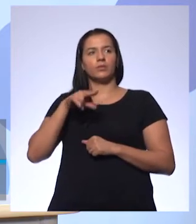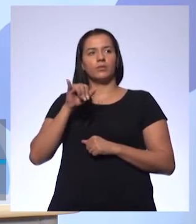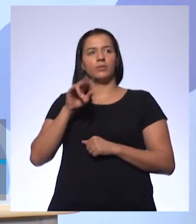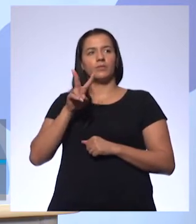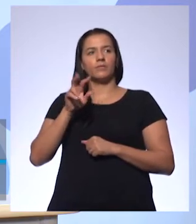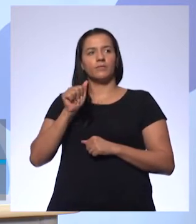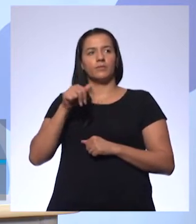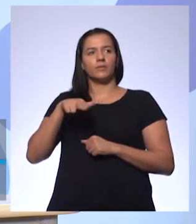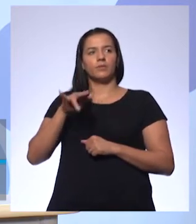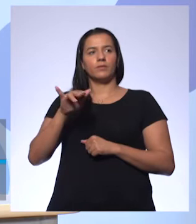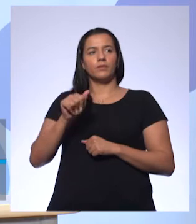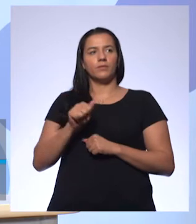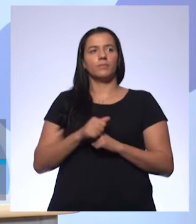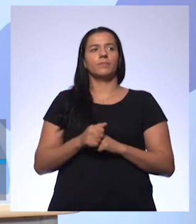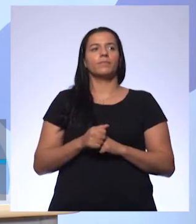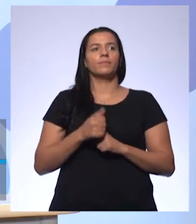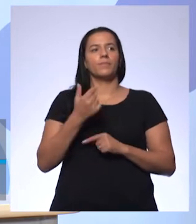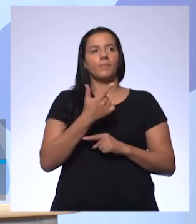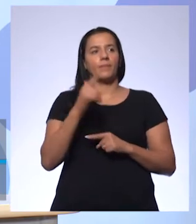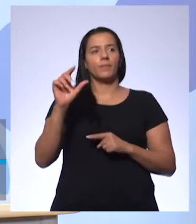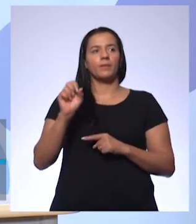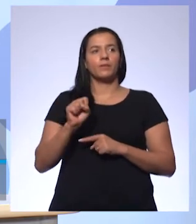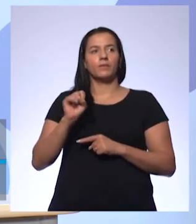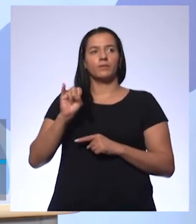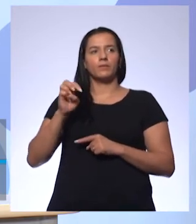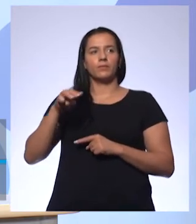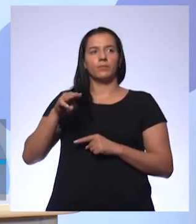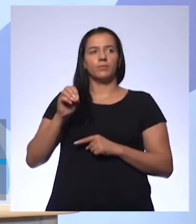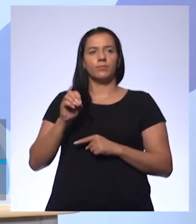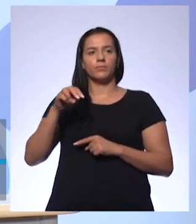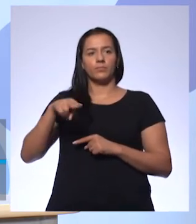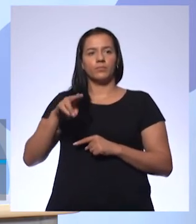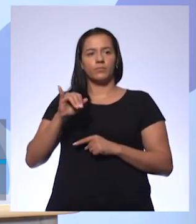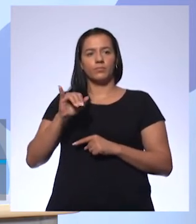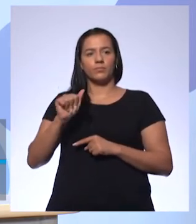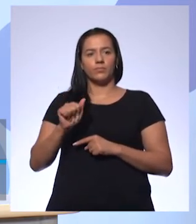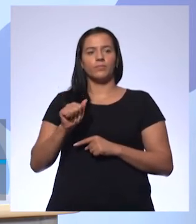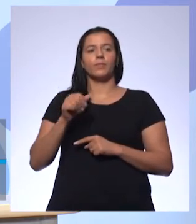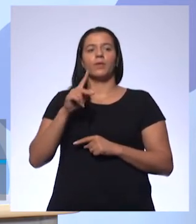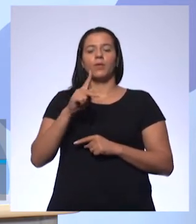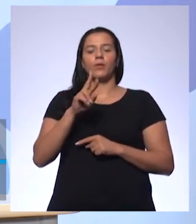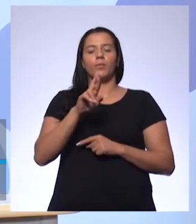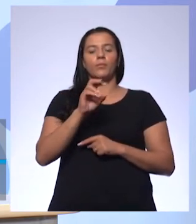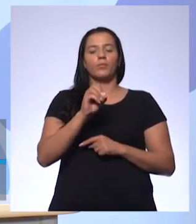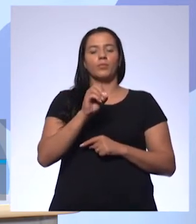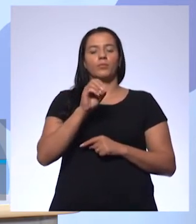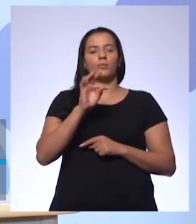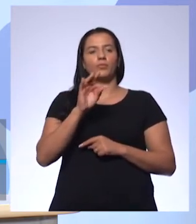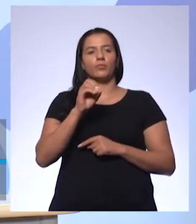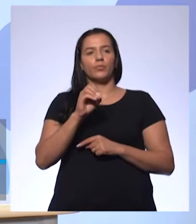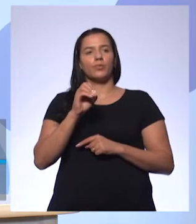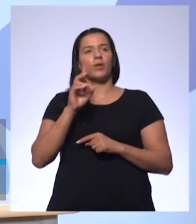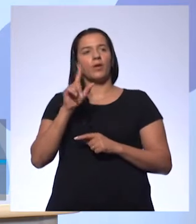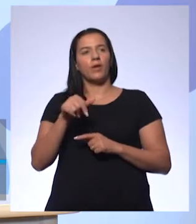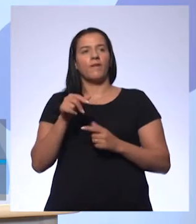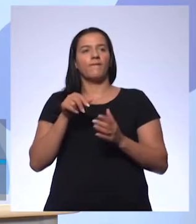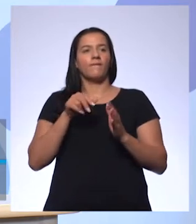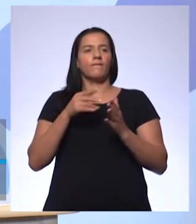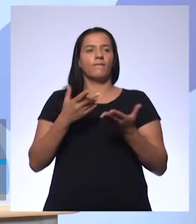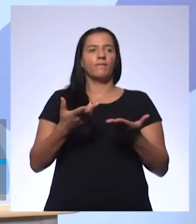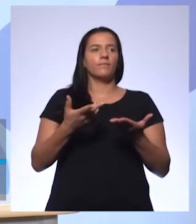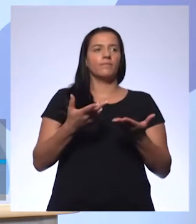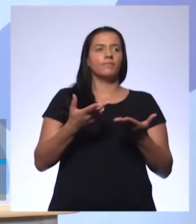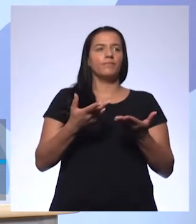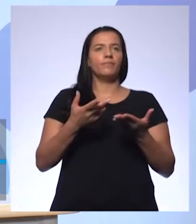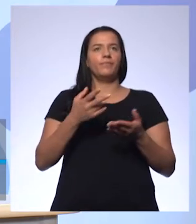Olha, a Simone escreveu o seguinte: protozoários são tipo vermes, vírus são bactérias.